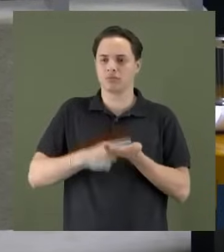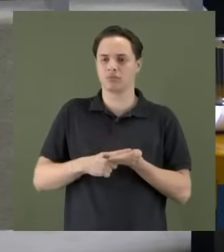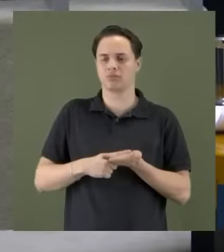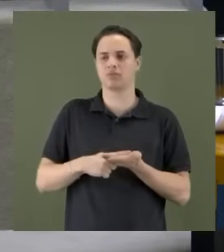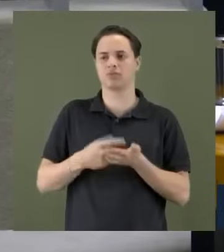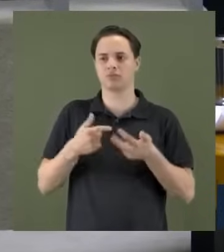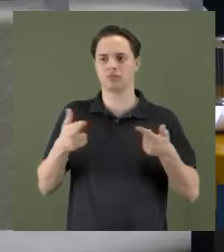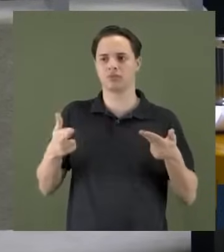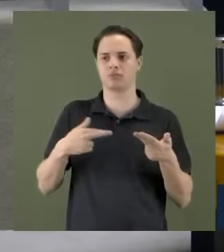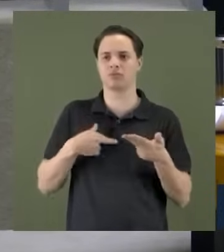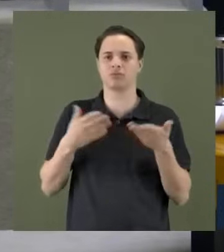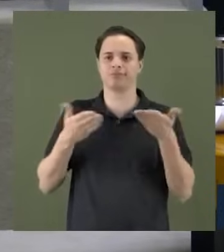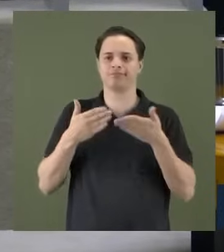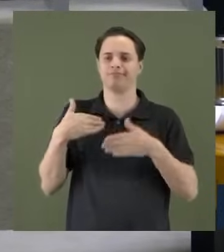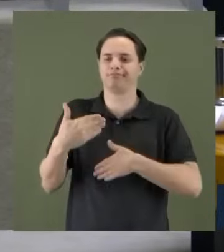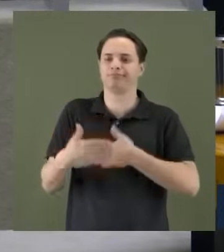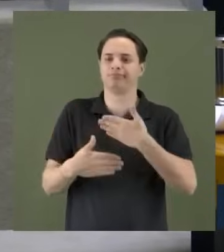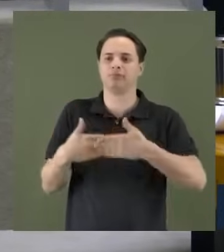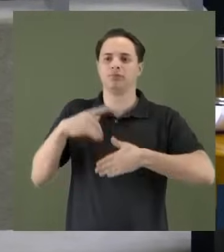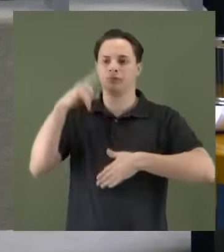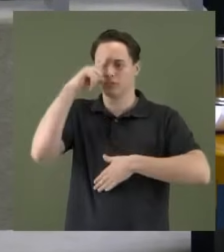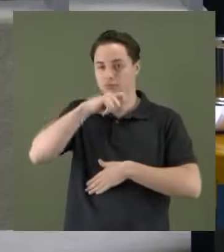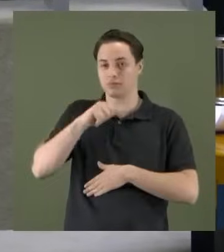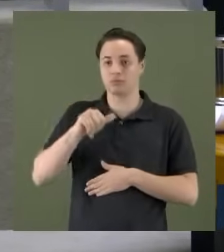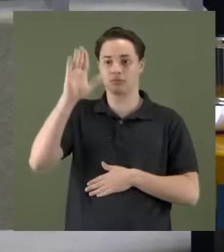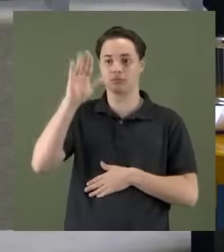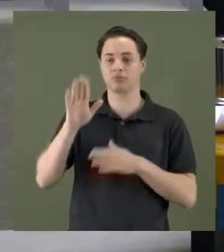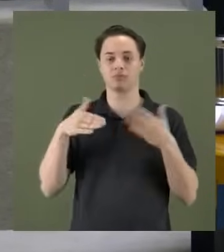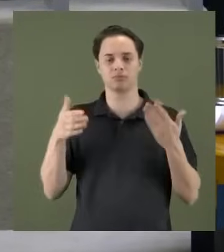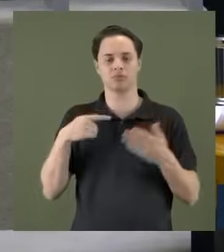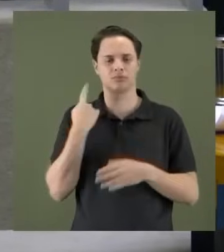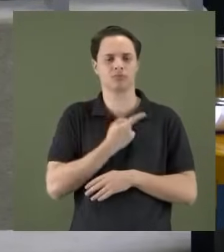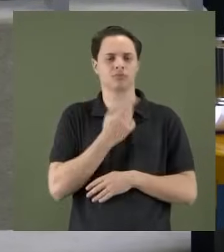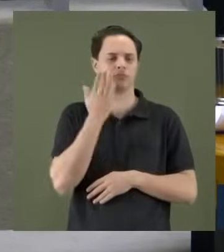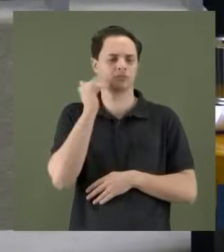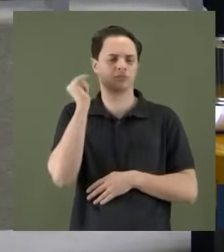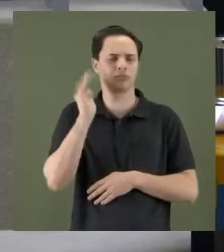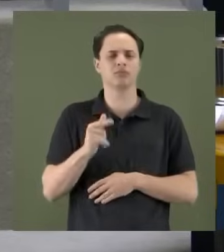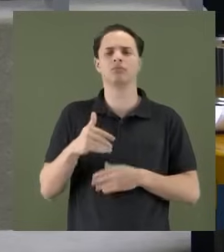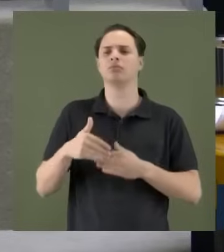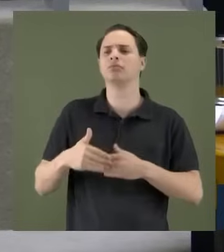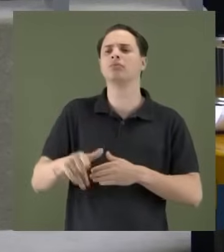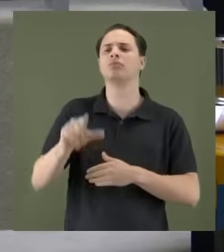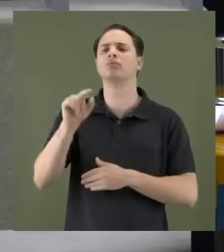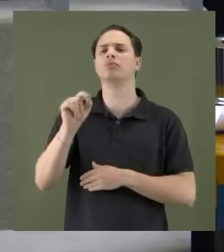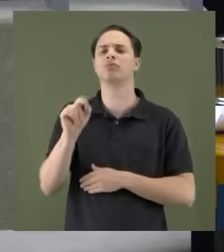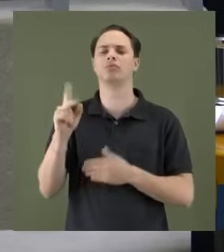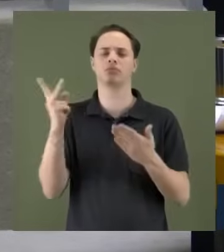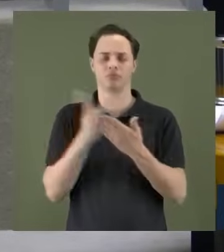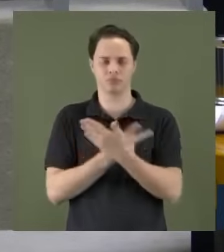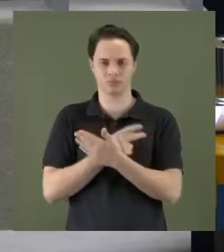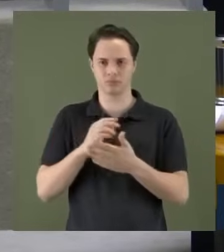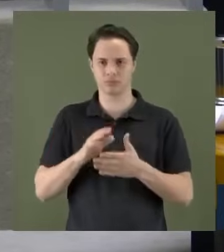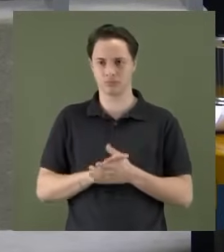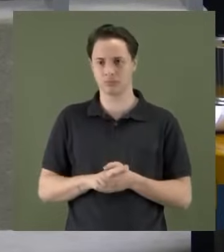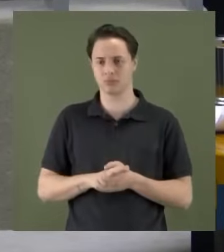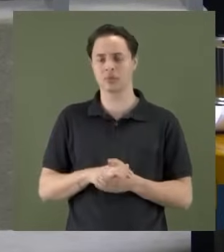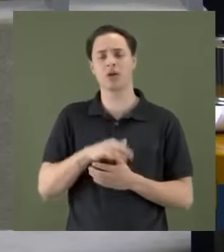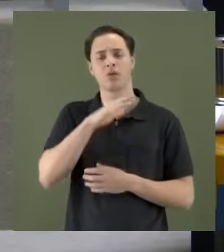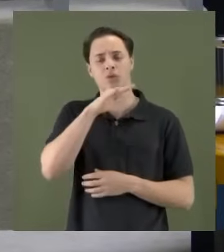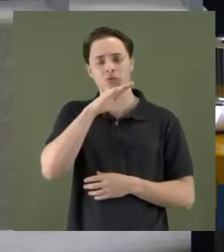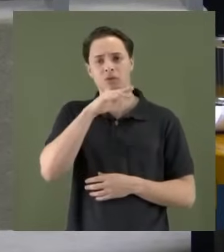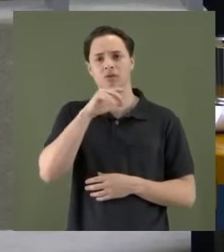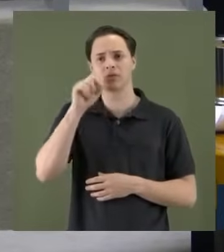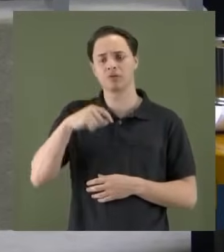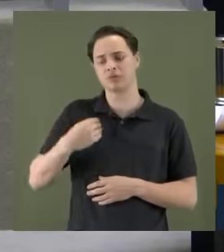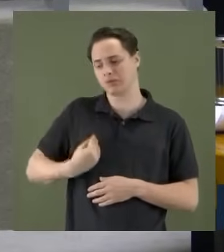compromissos fica cada vez maior. E nós já sabemos o que vai acontecer a médio prazo. É ruim